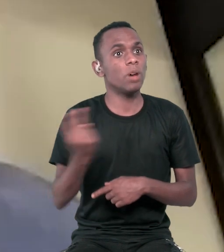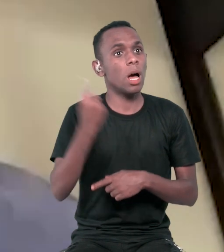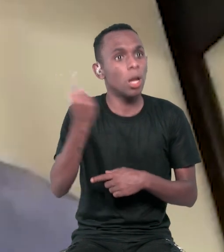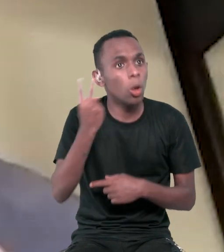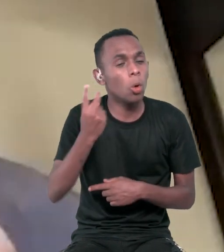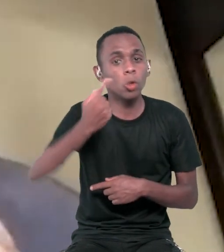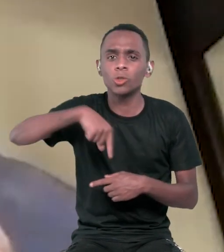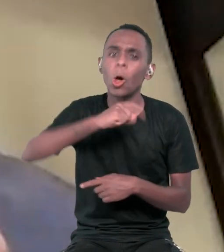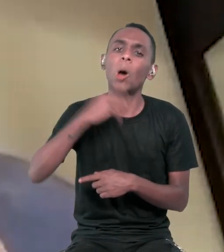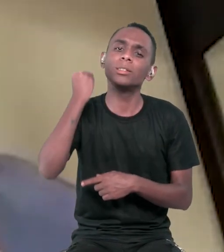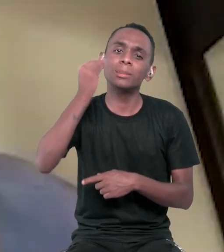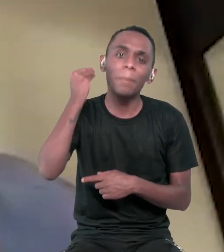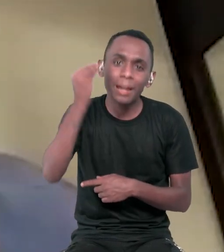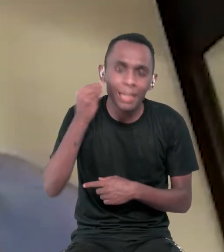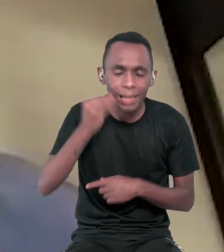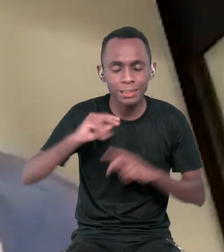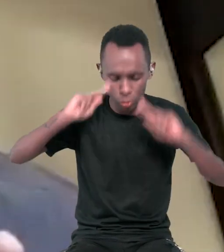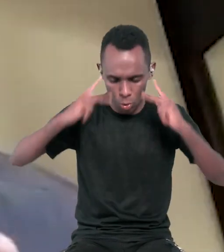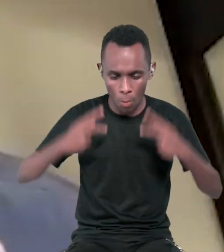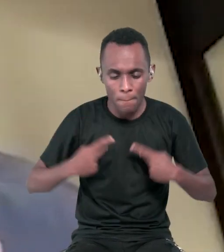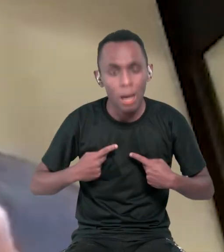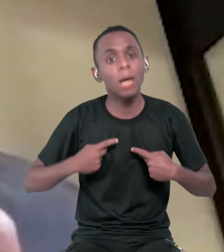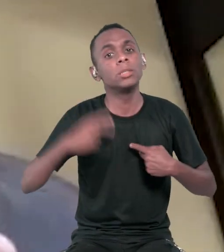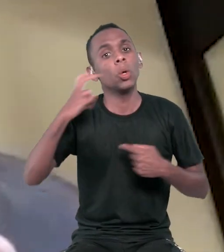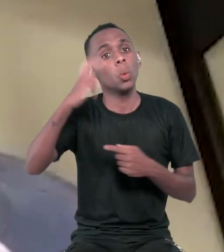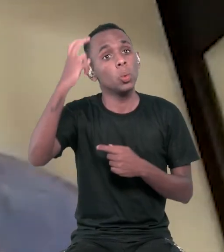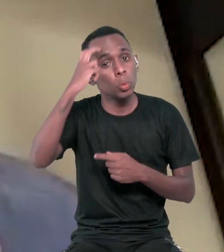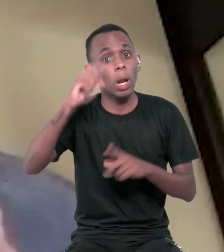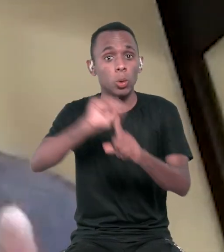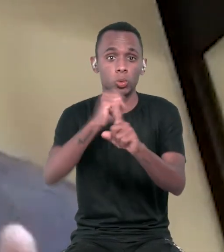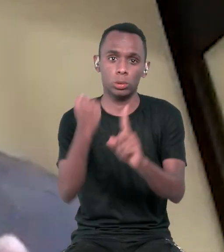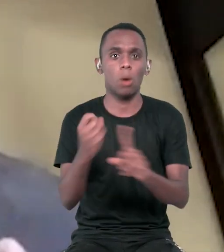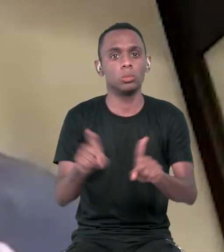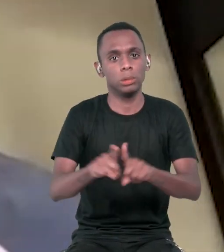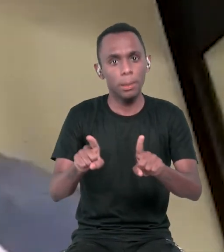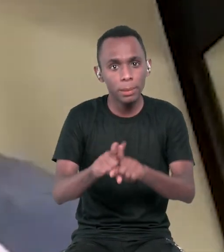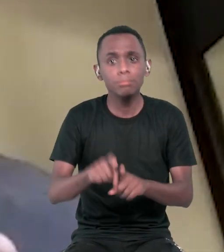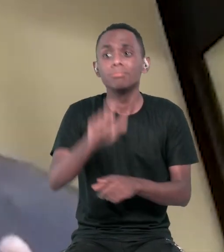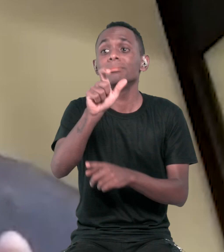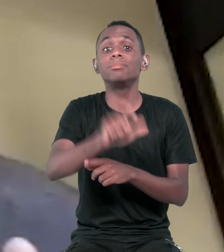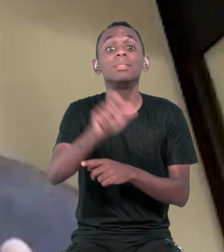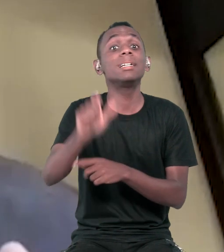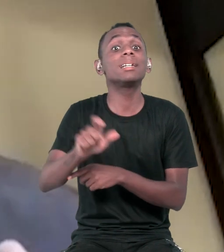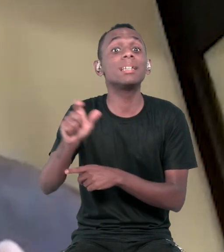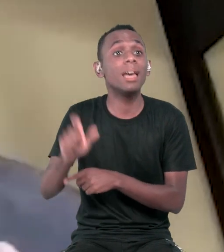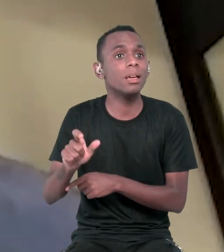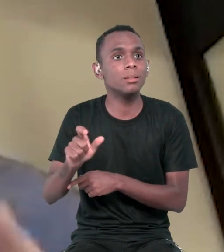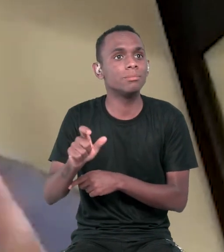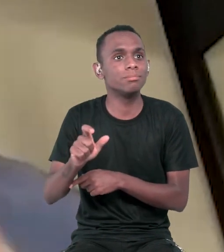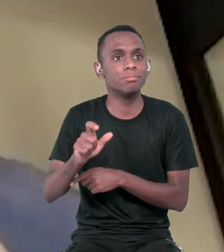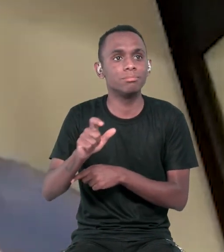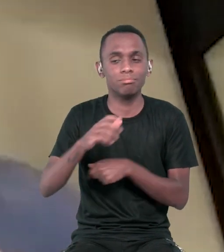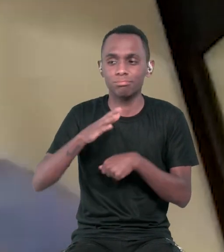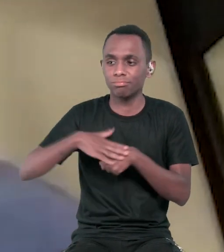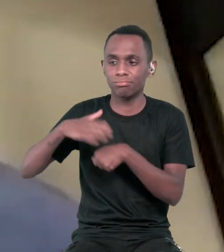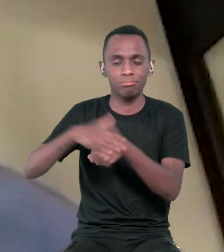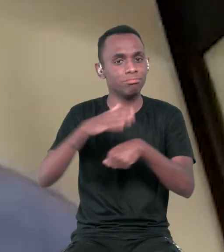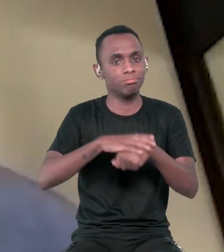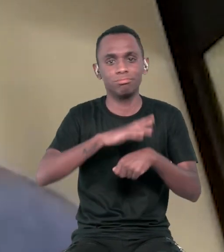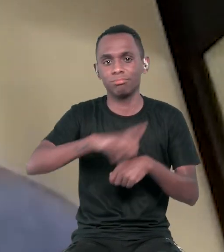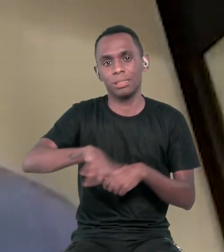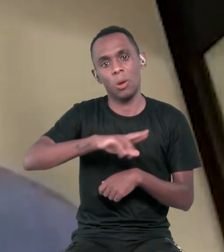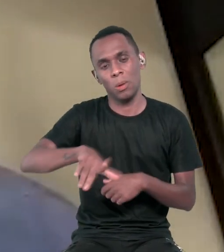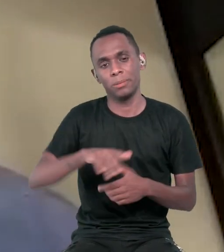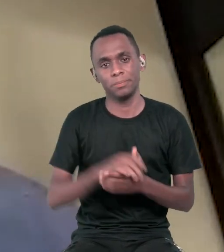valores, de nossas vivências humanas, culturais, sociais. Quem são? Não são nossas